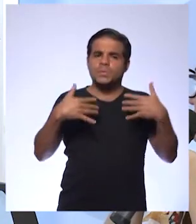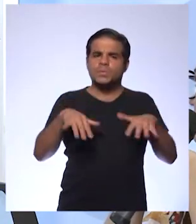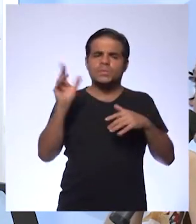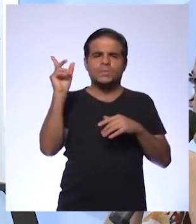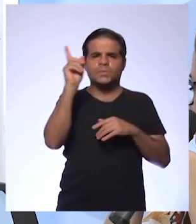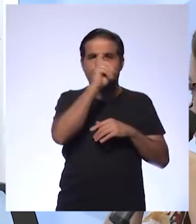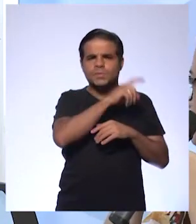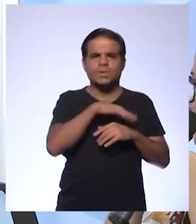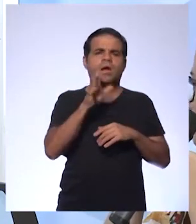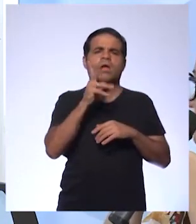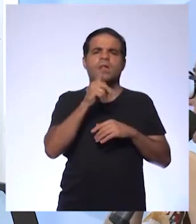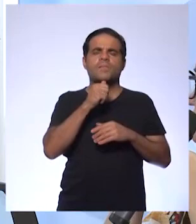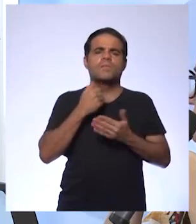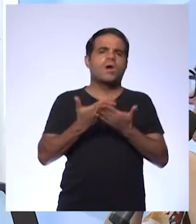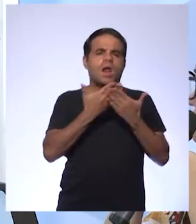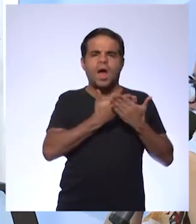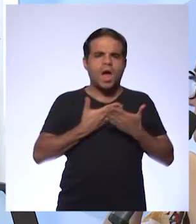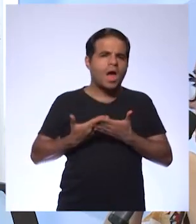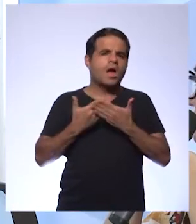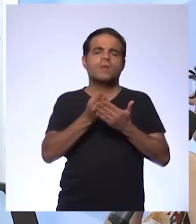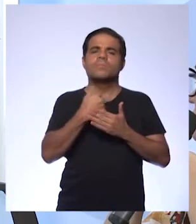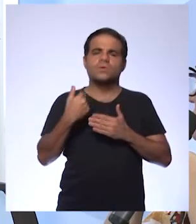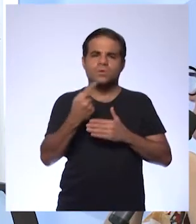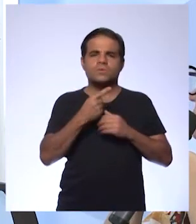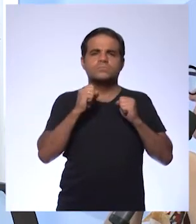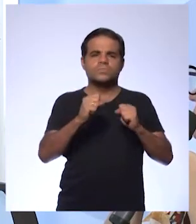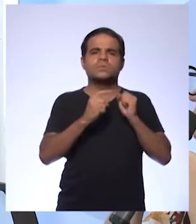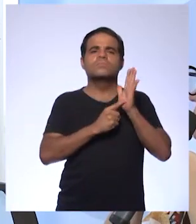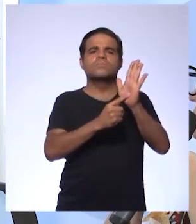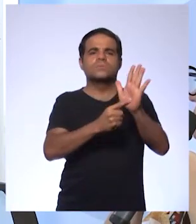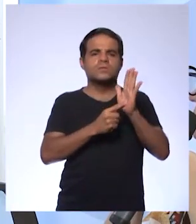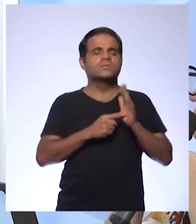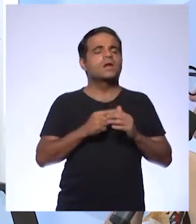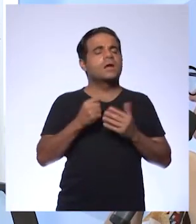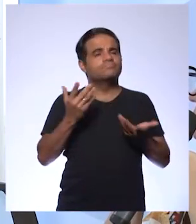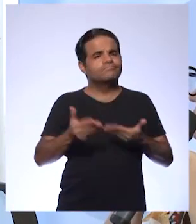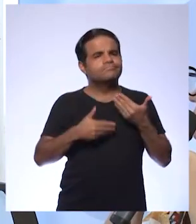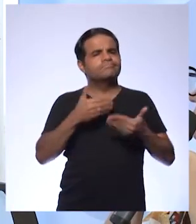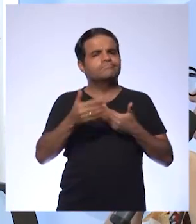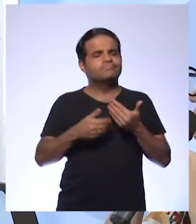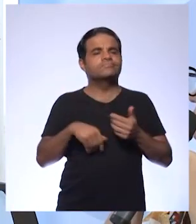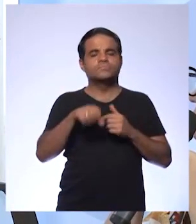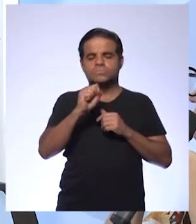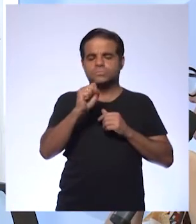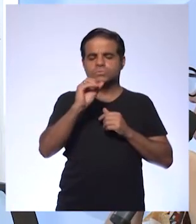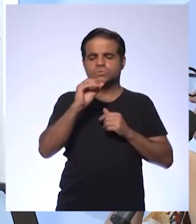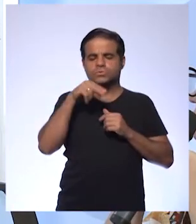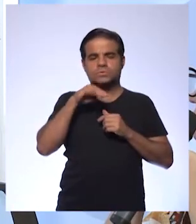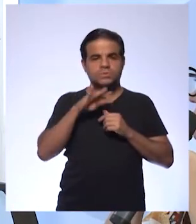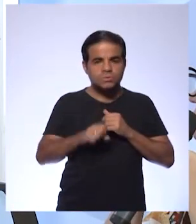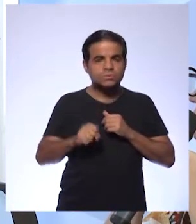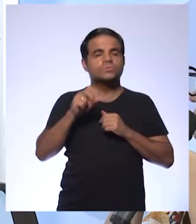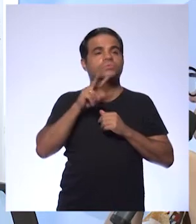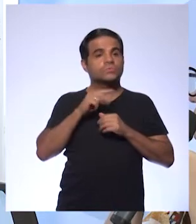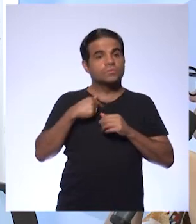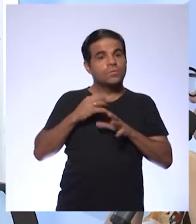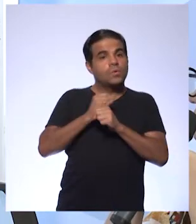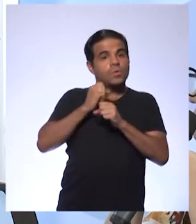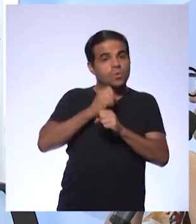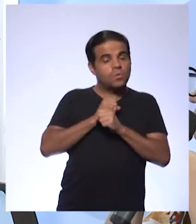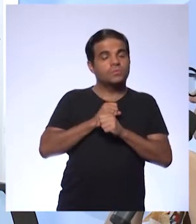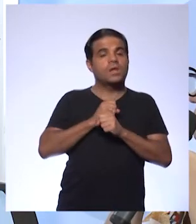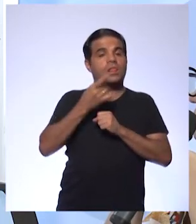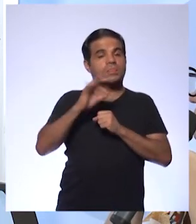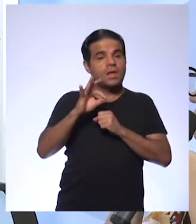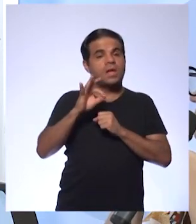bastante aulas para a gente mostrar para vocês, mas é que nos sonetos, eu vou contar 10 sílabas